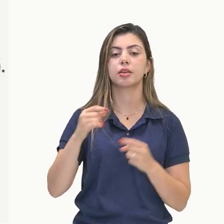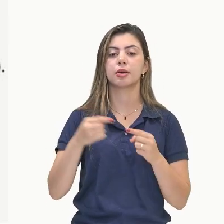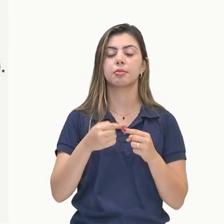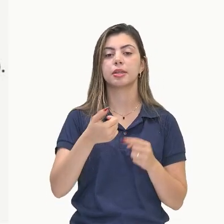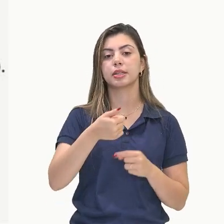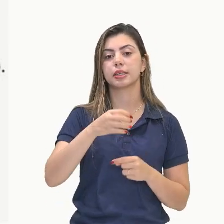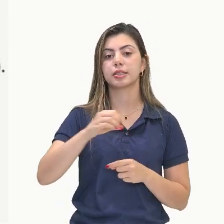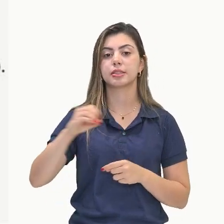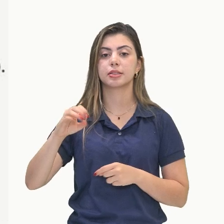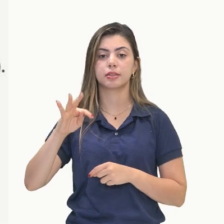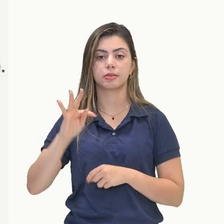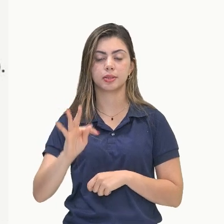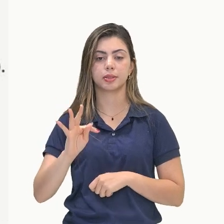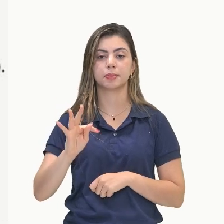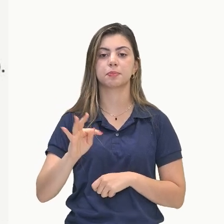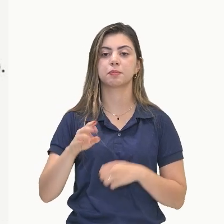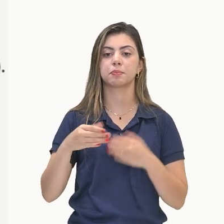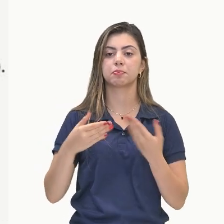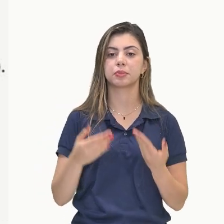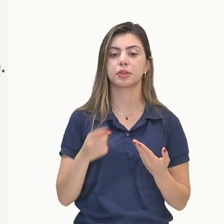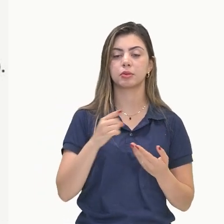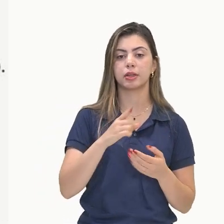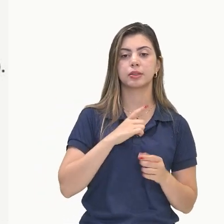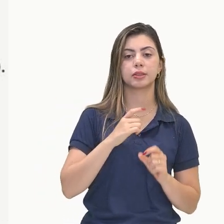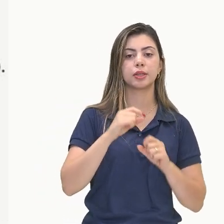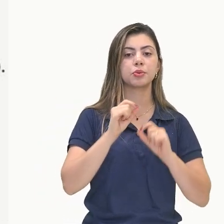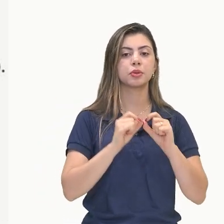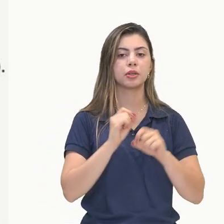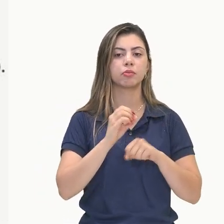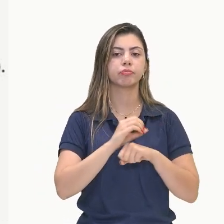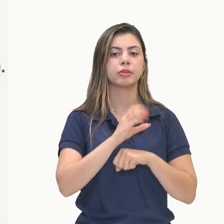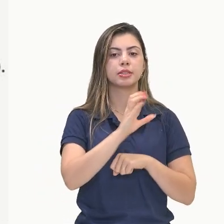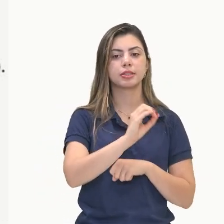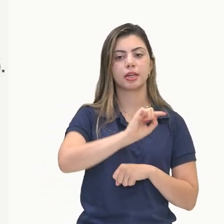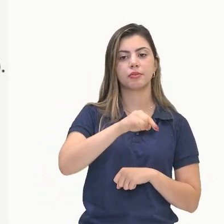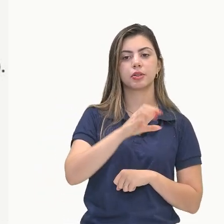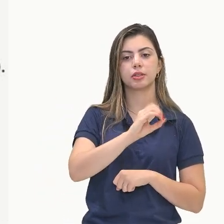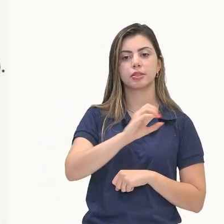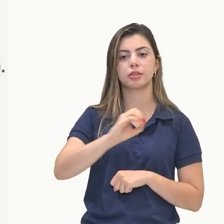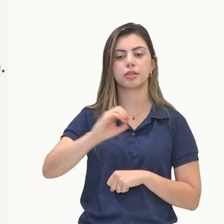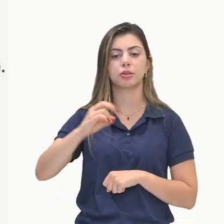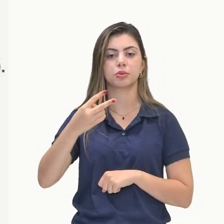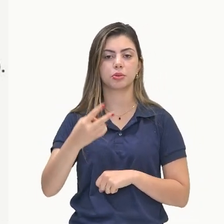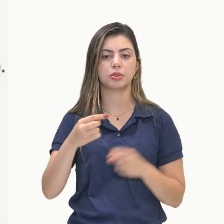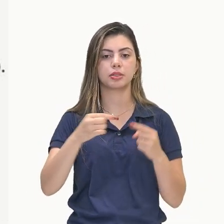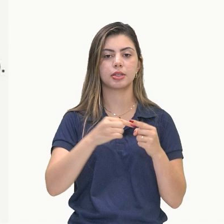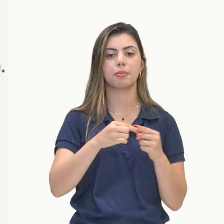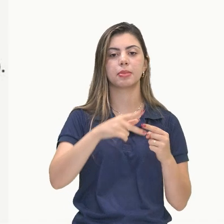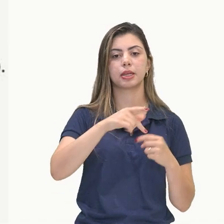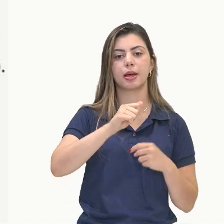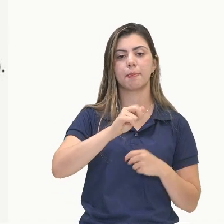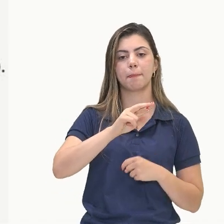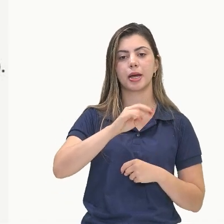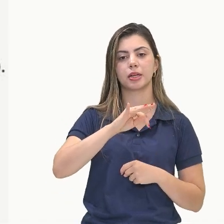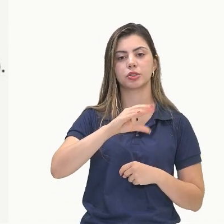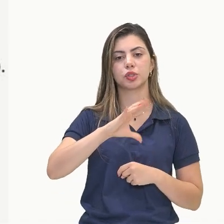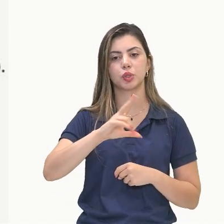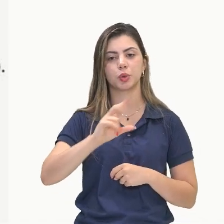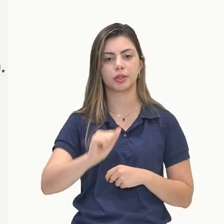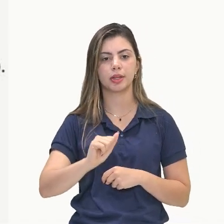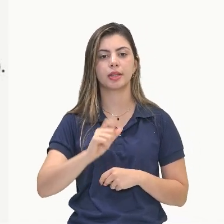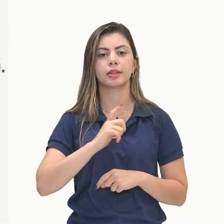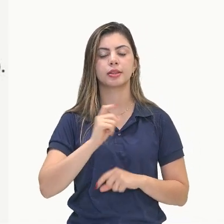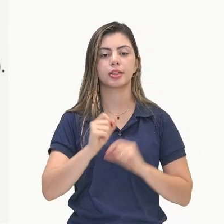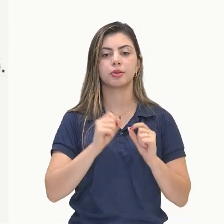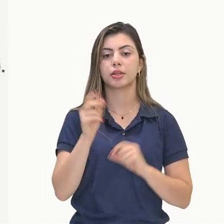portanto, é o Tesla, uma partícula com carga de 0,002 Coulomb é lançada com velocidade de